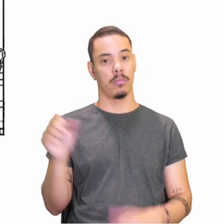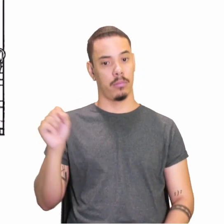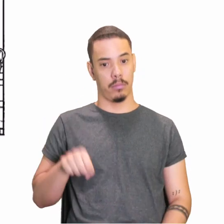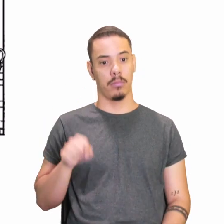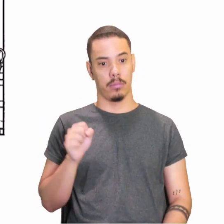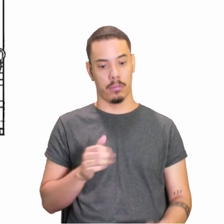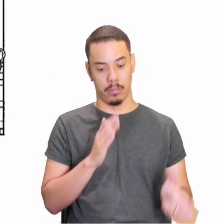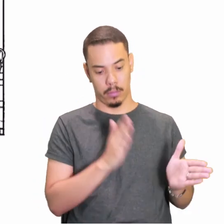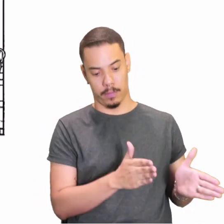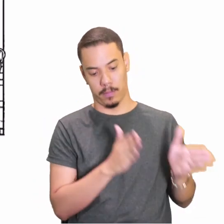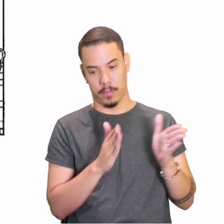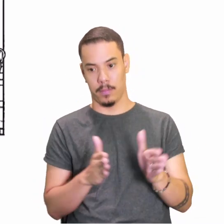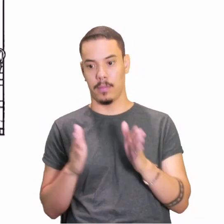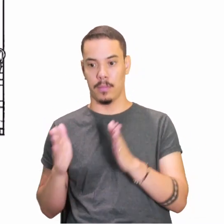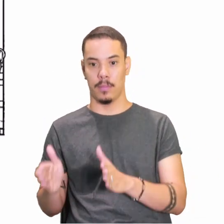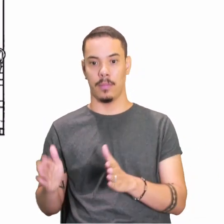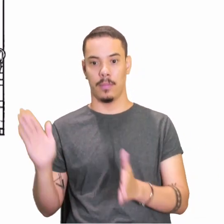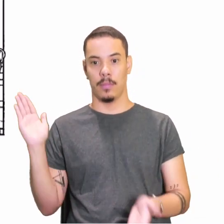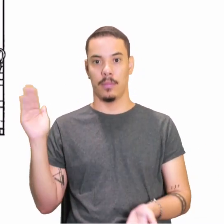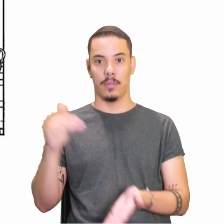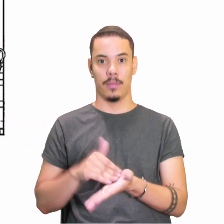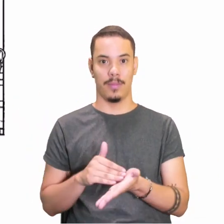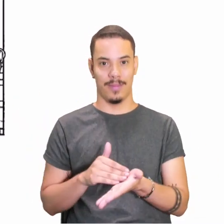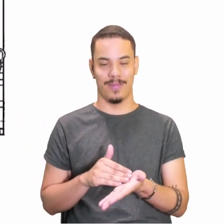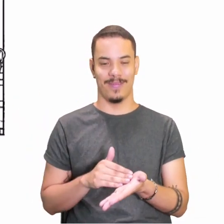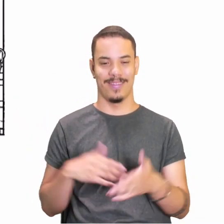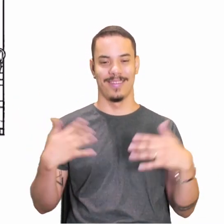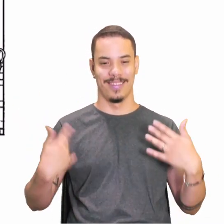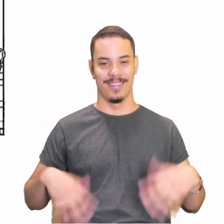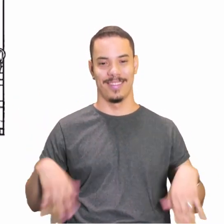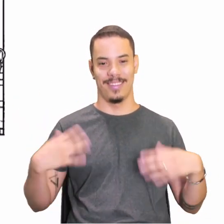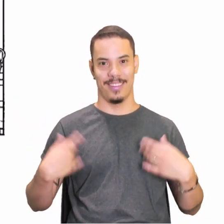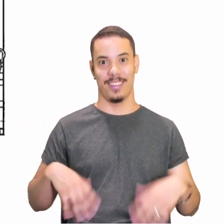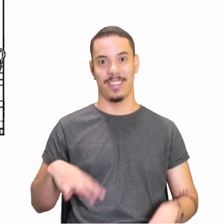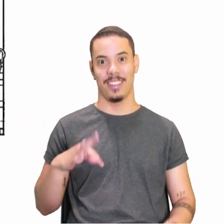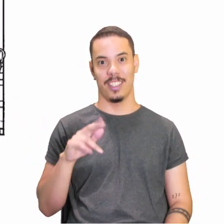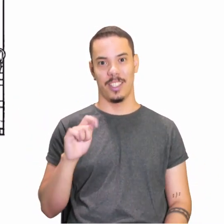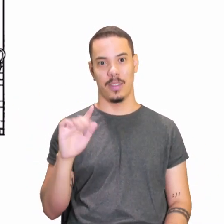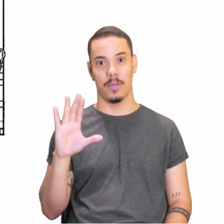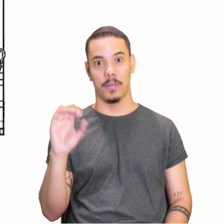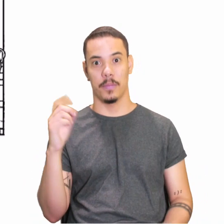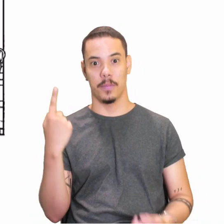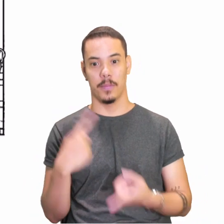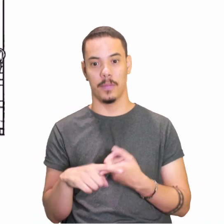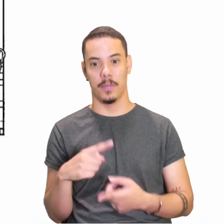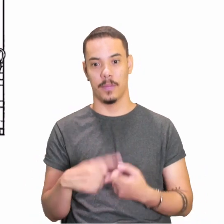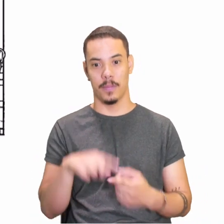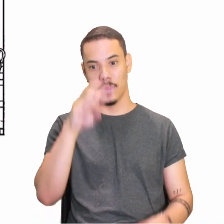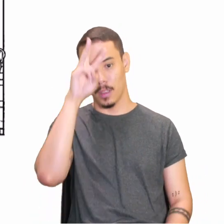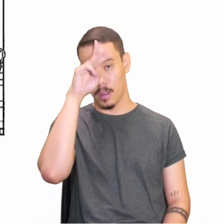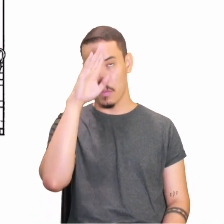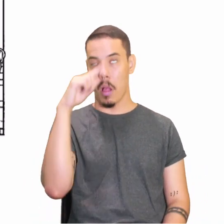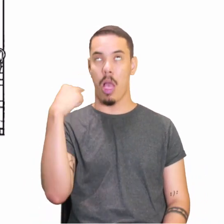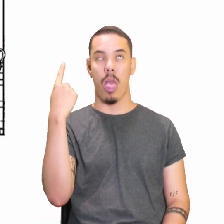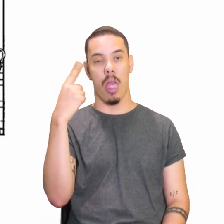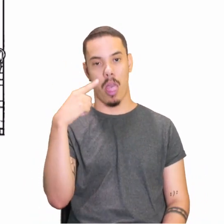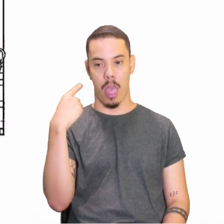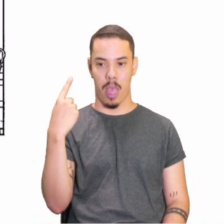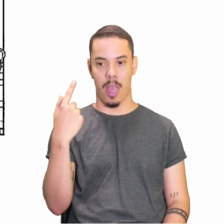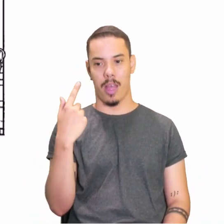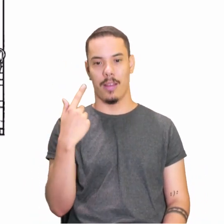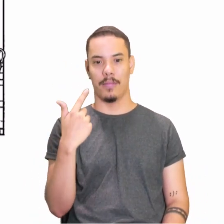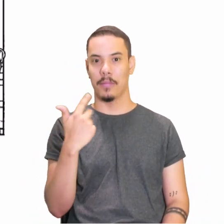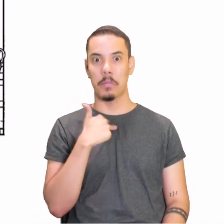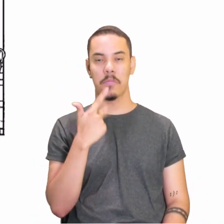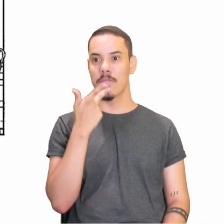né? E como foi o fim? Trágico. Trágico, que o Cebolinha ficou foi zona. Podia nem